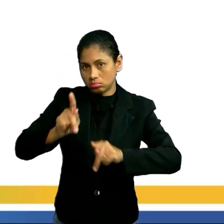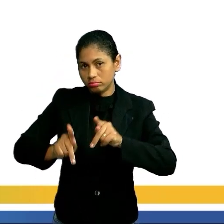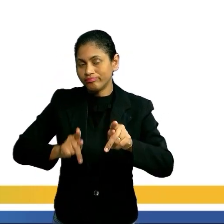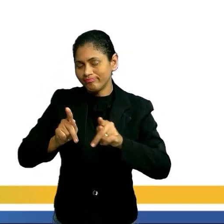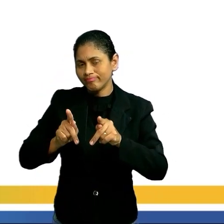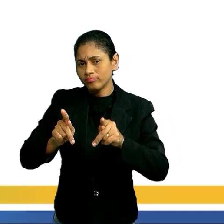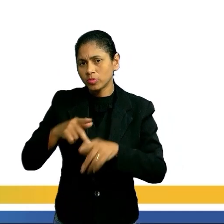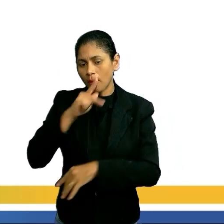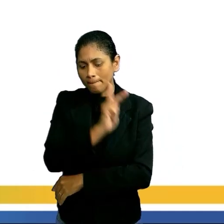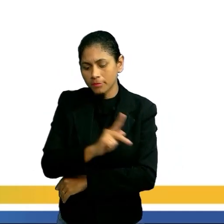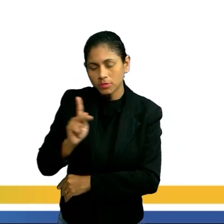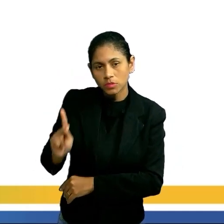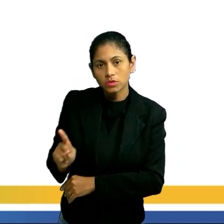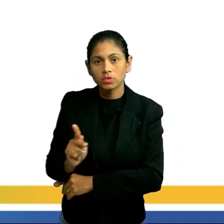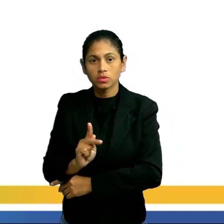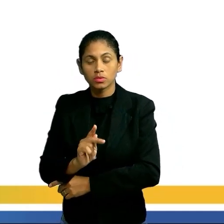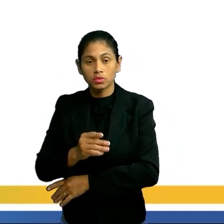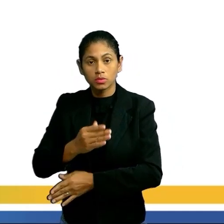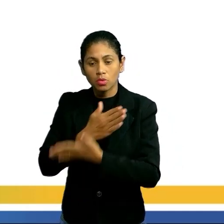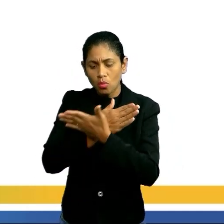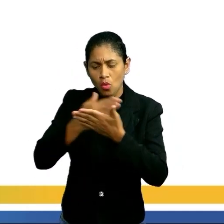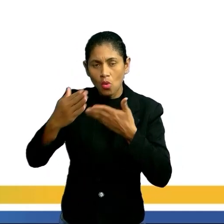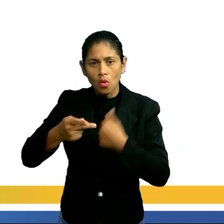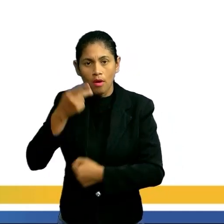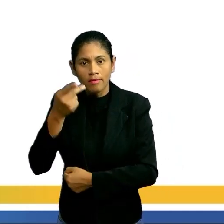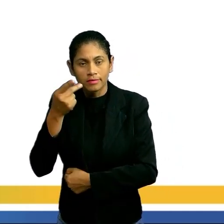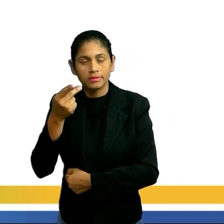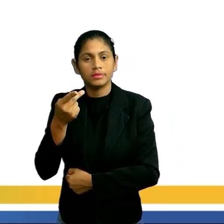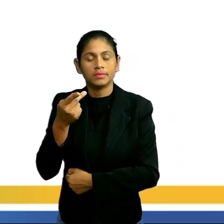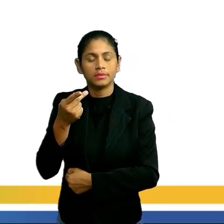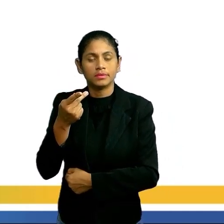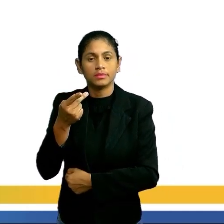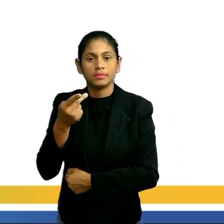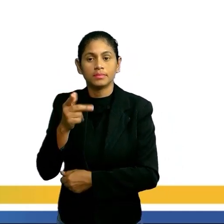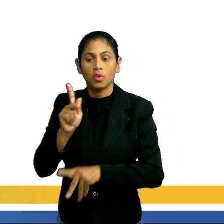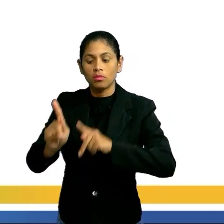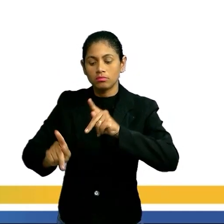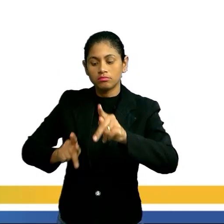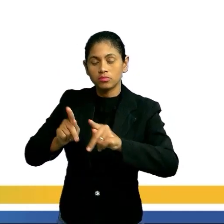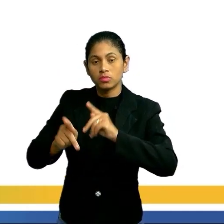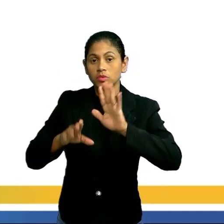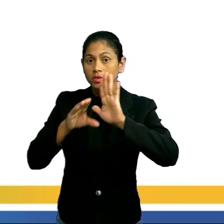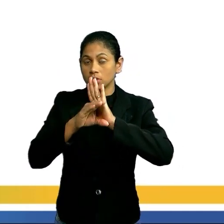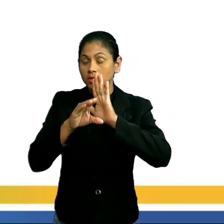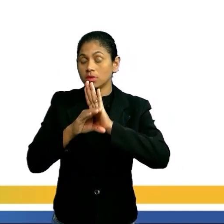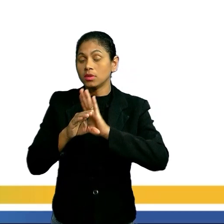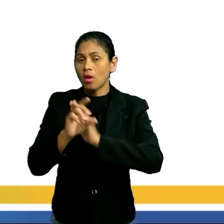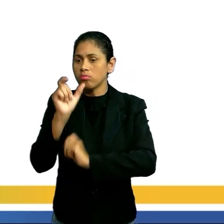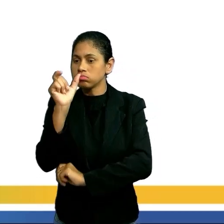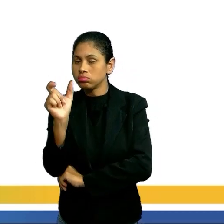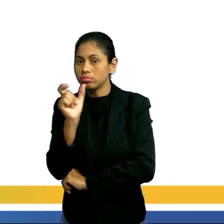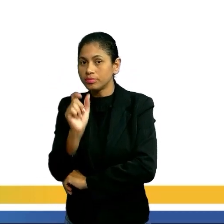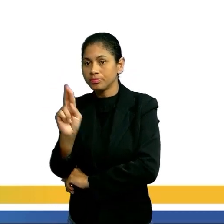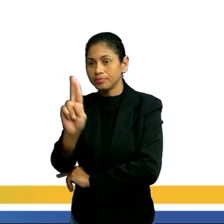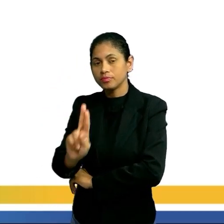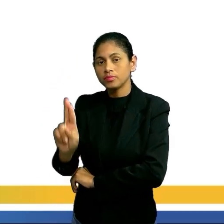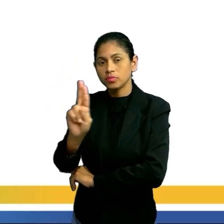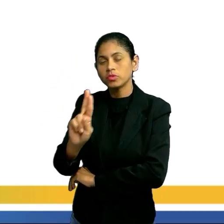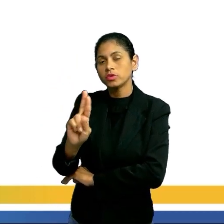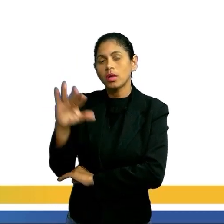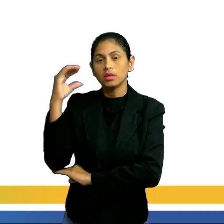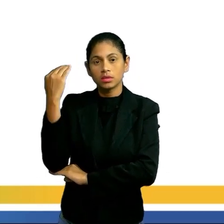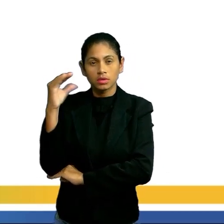já começou a falar um pouco? Esse populismo, ele foi um conceito, um termo utilizado pela ciência